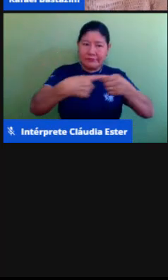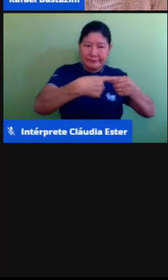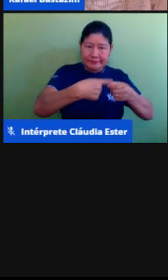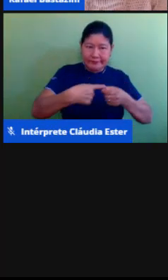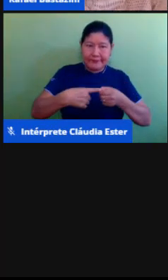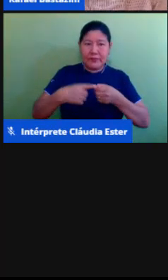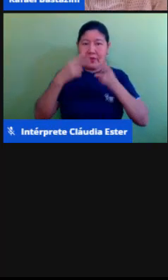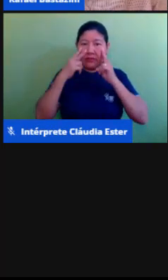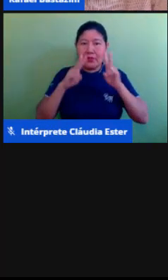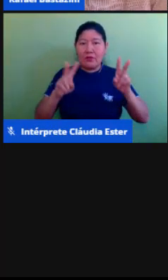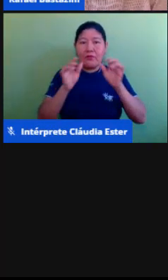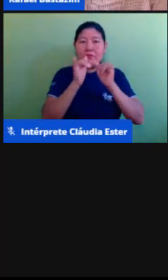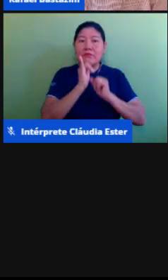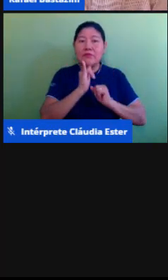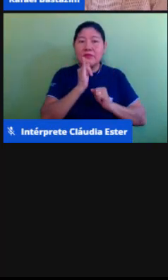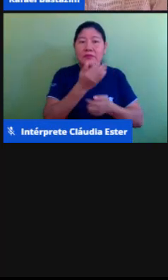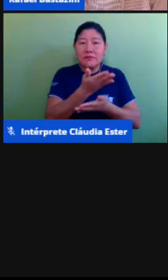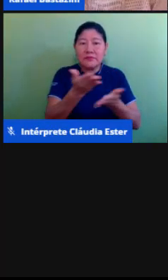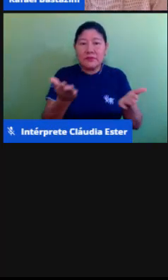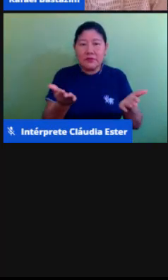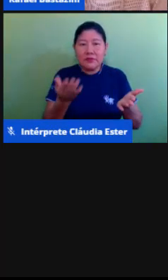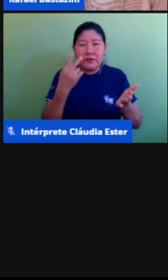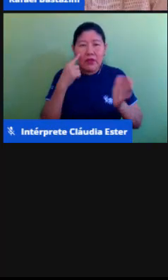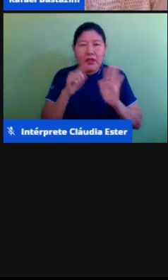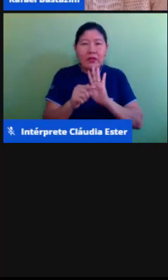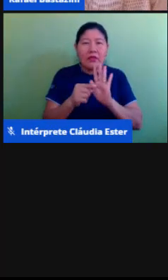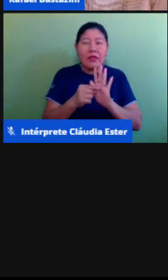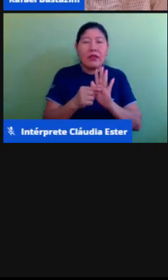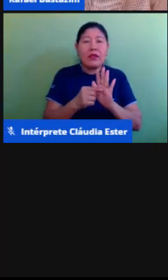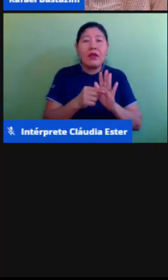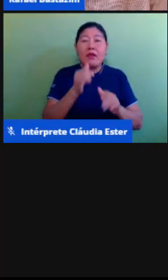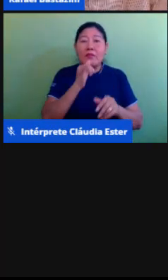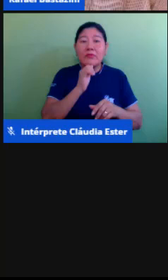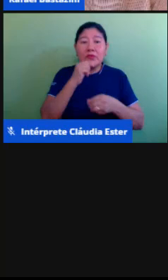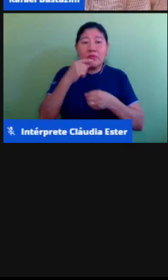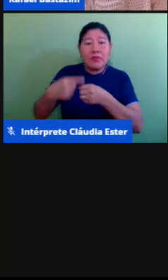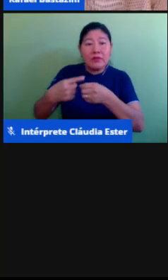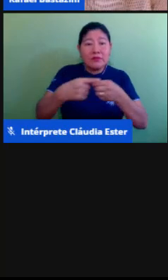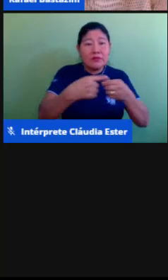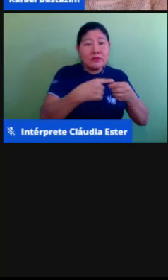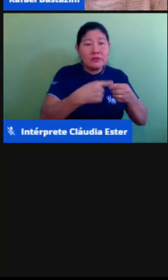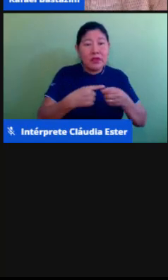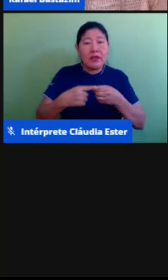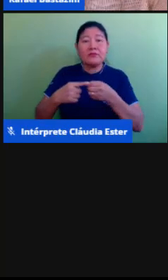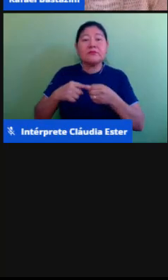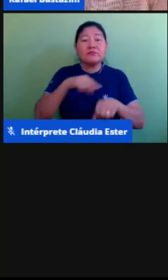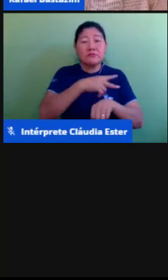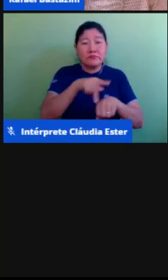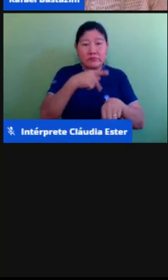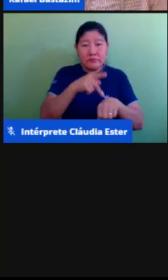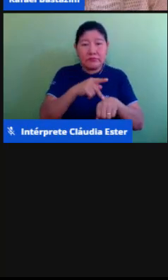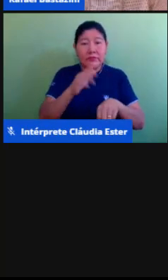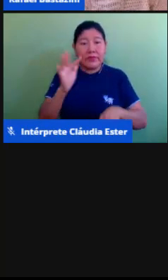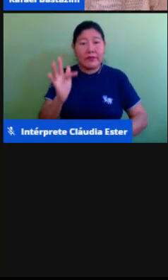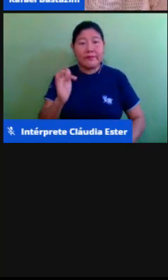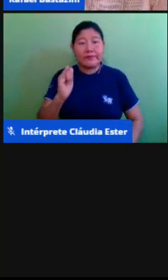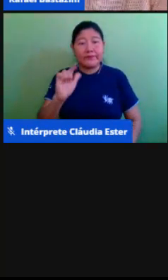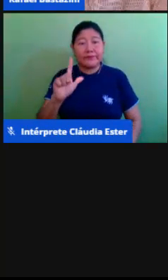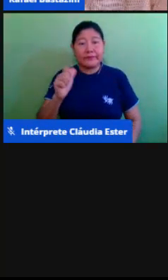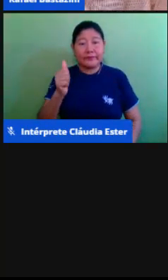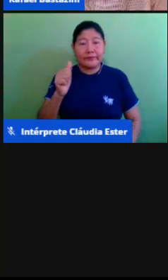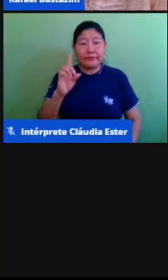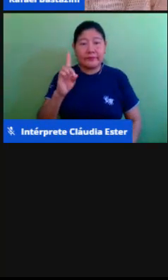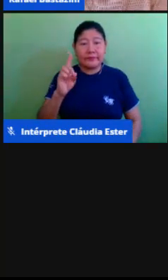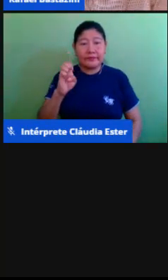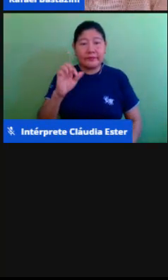noção da expansão do tecido urbano da cidade de Filadélfia entre 1930 e 1970.